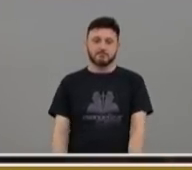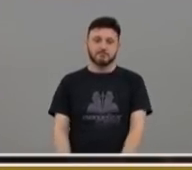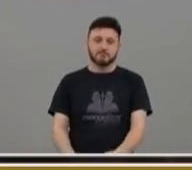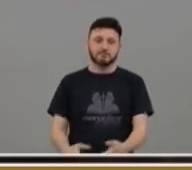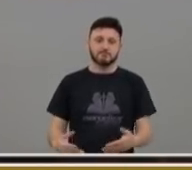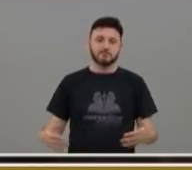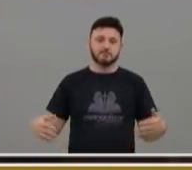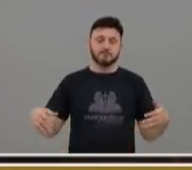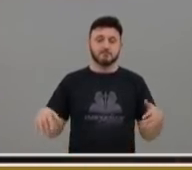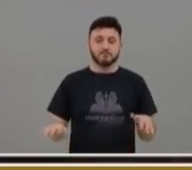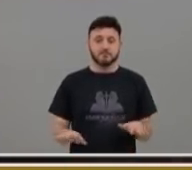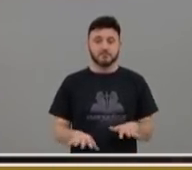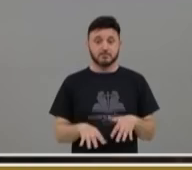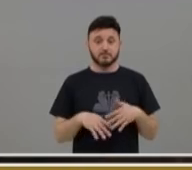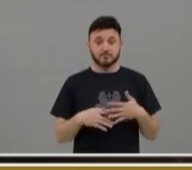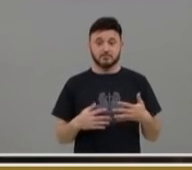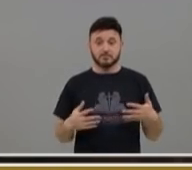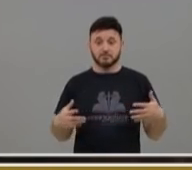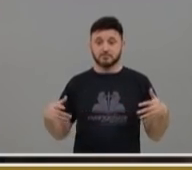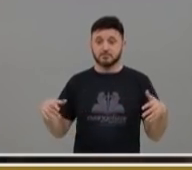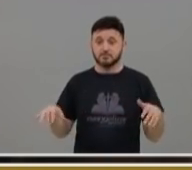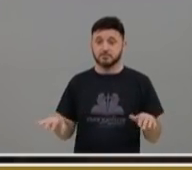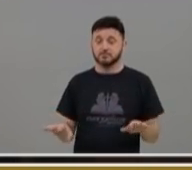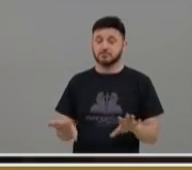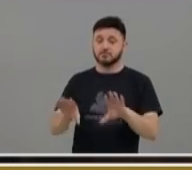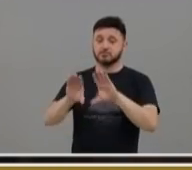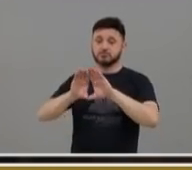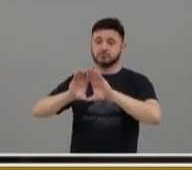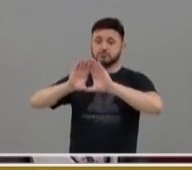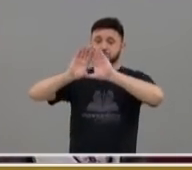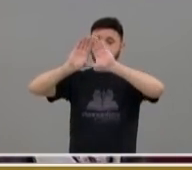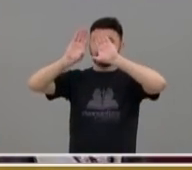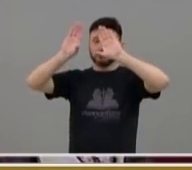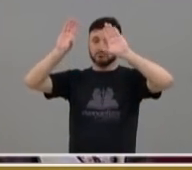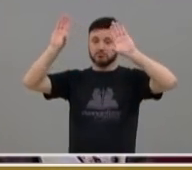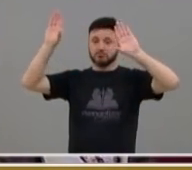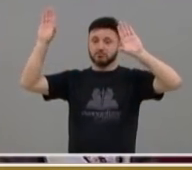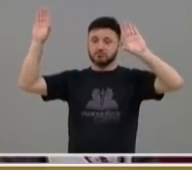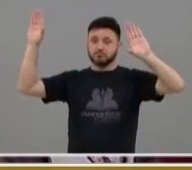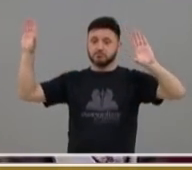Se faz presente aqui.